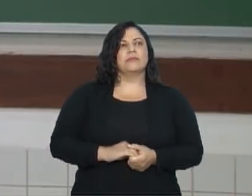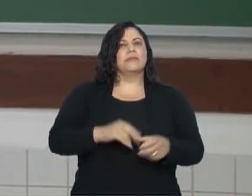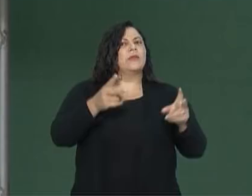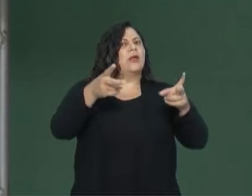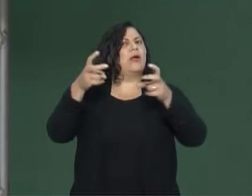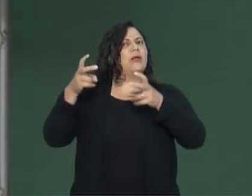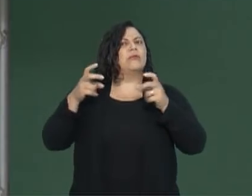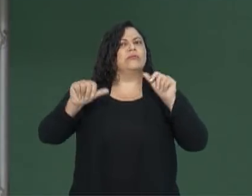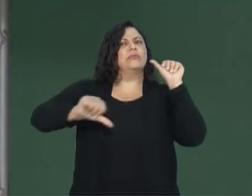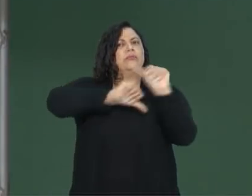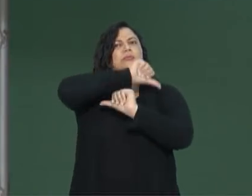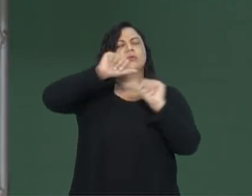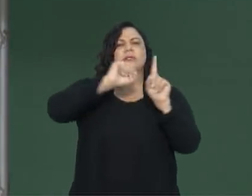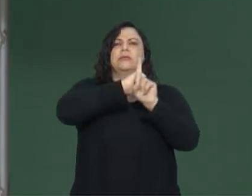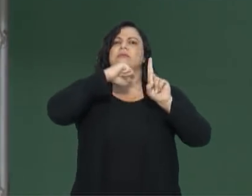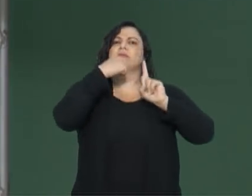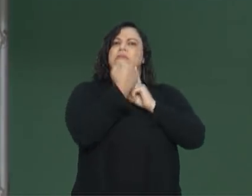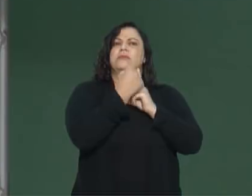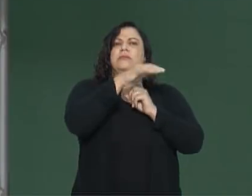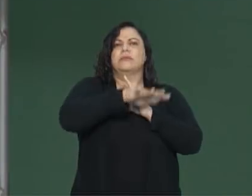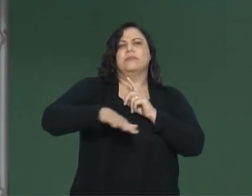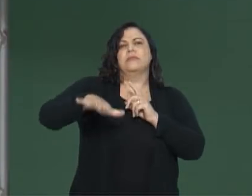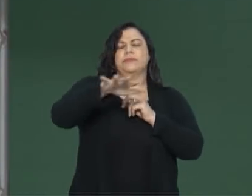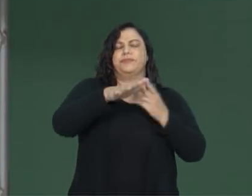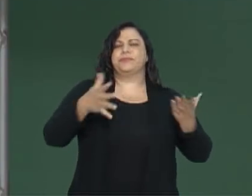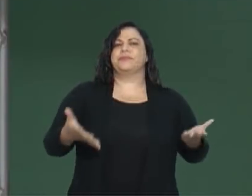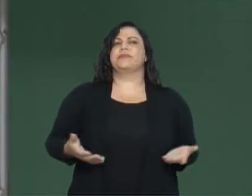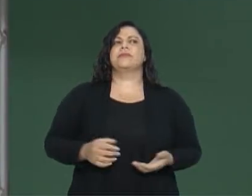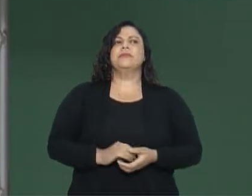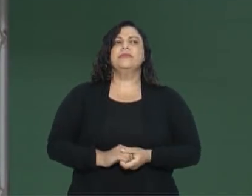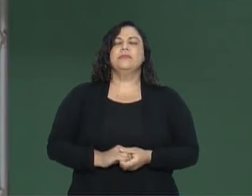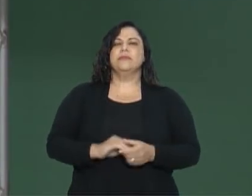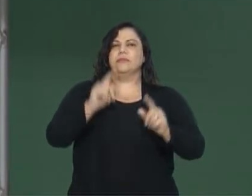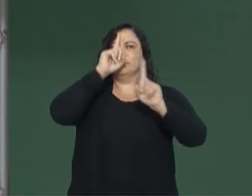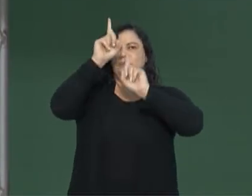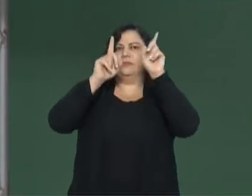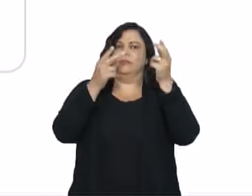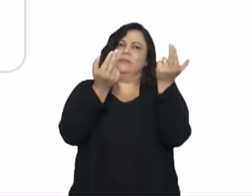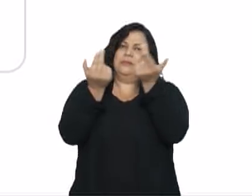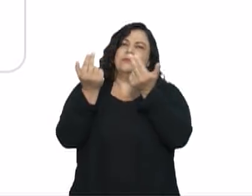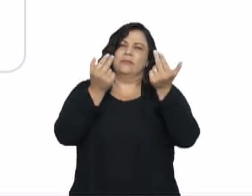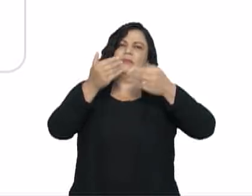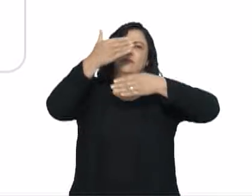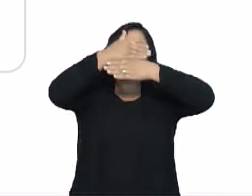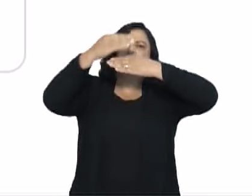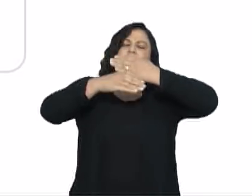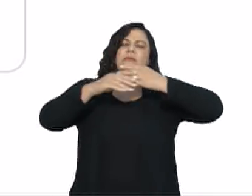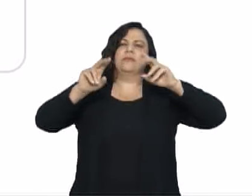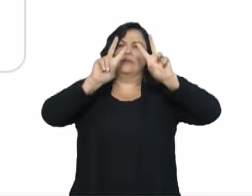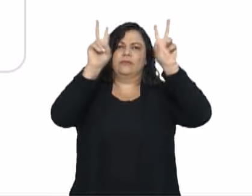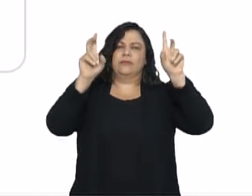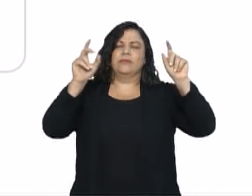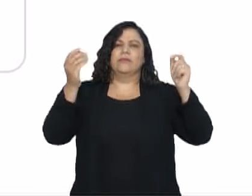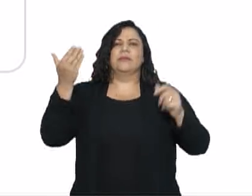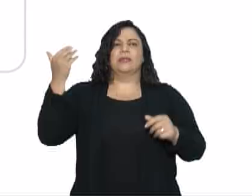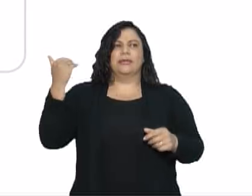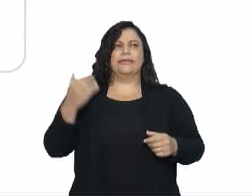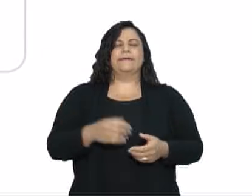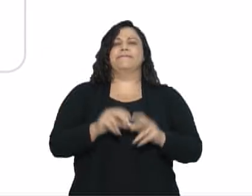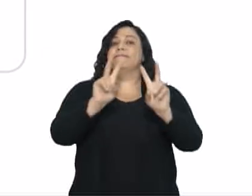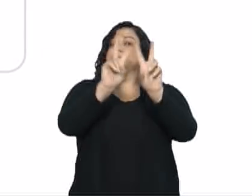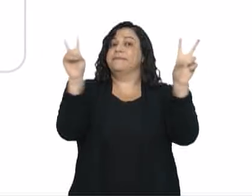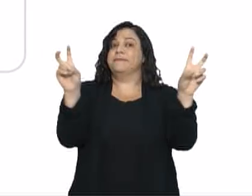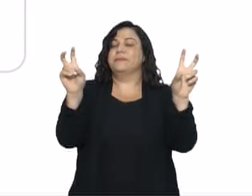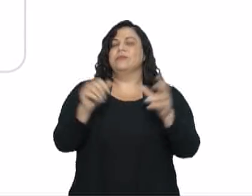temos mudanças sociais. Mesma ideia do gráfico anterior. Neste caso, vamos para o título.